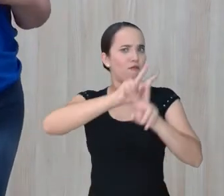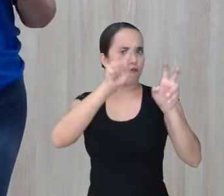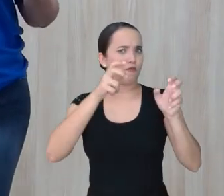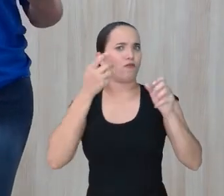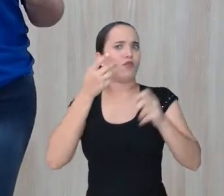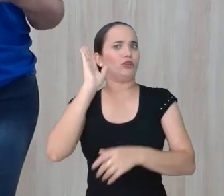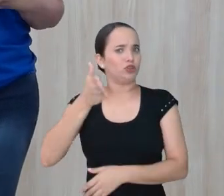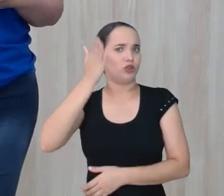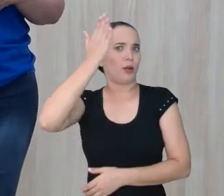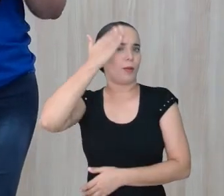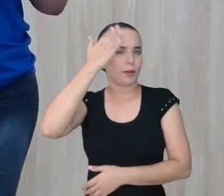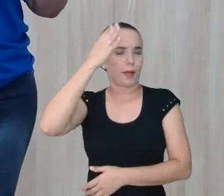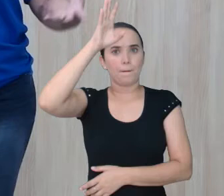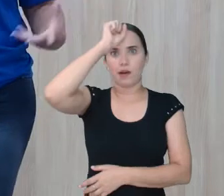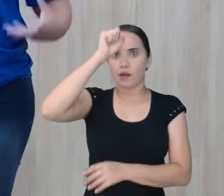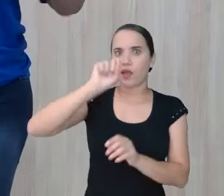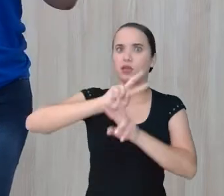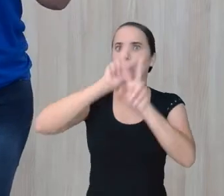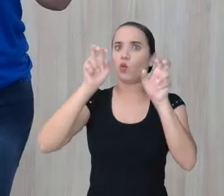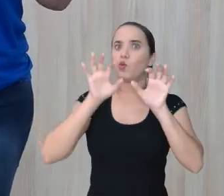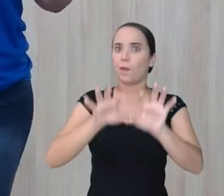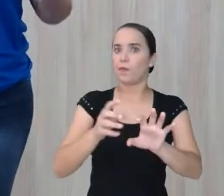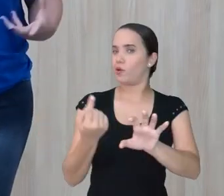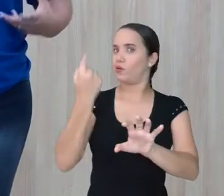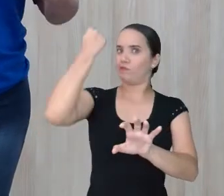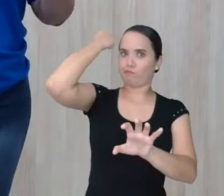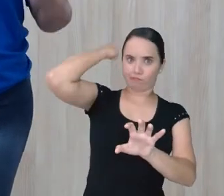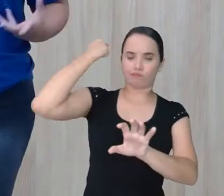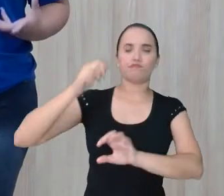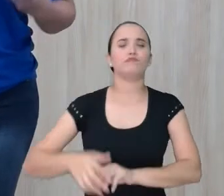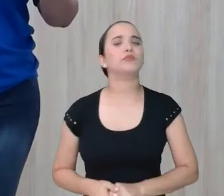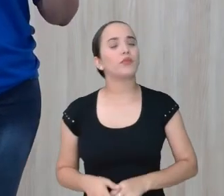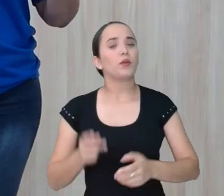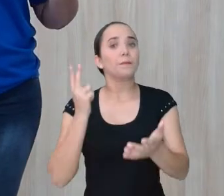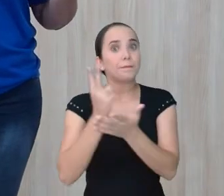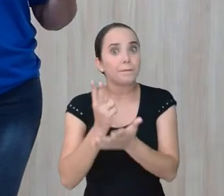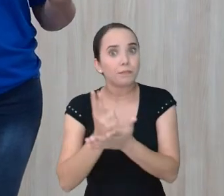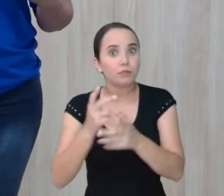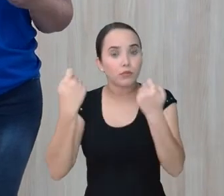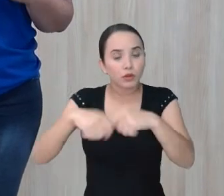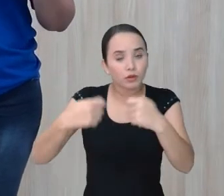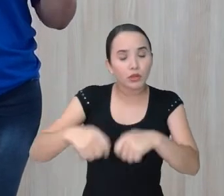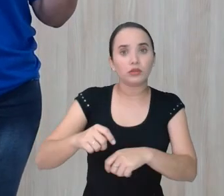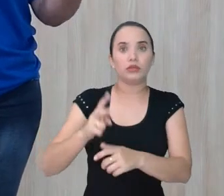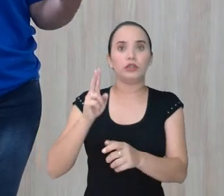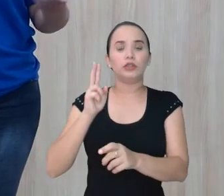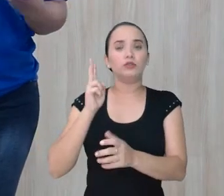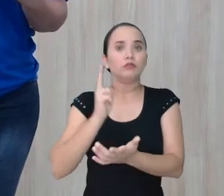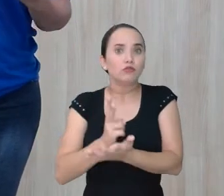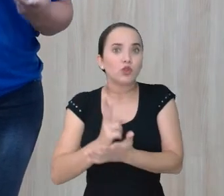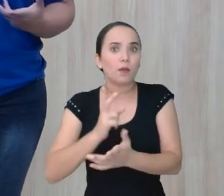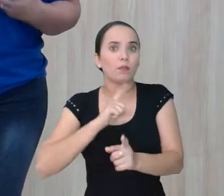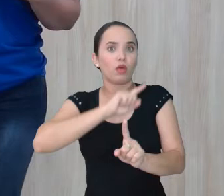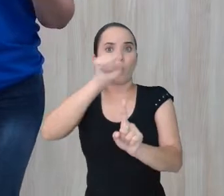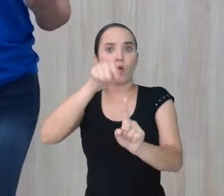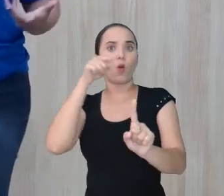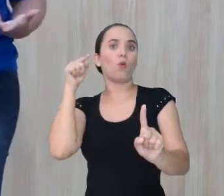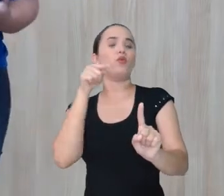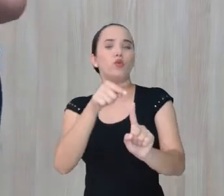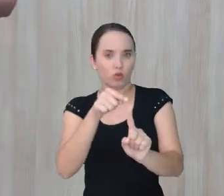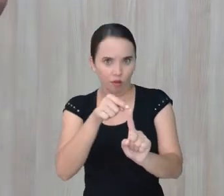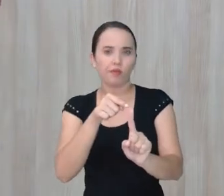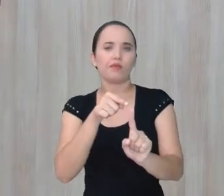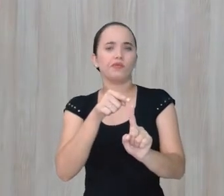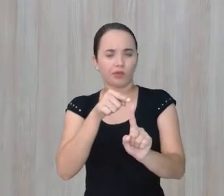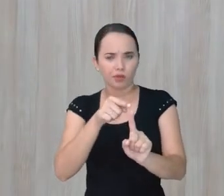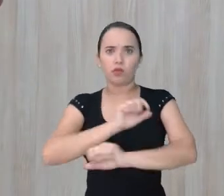linguagem conotativa, eu tenho que sempre buscar transmitir a Objetividade, né? Exatamente, a informação de